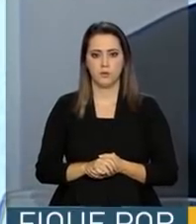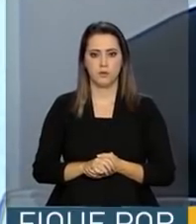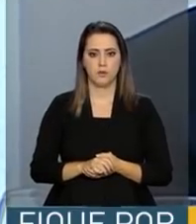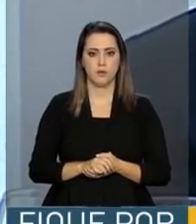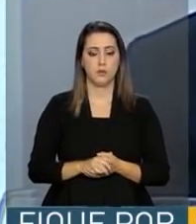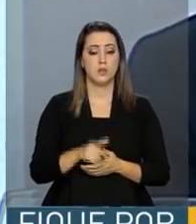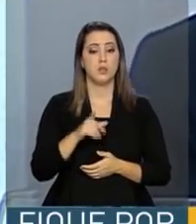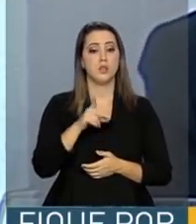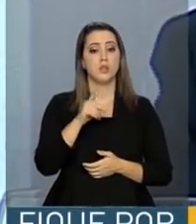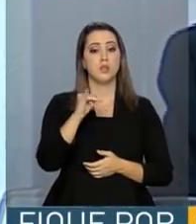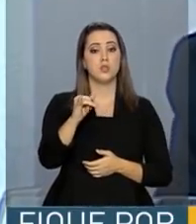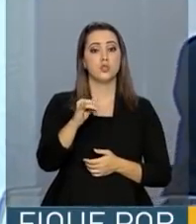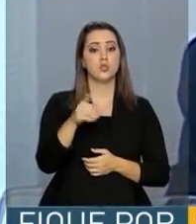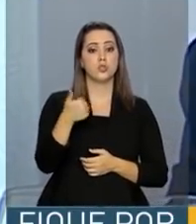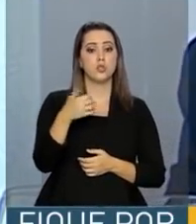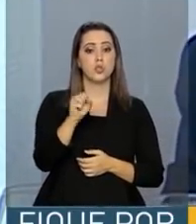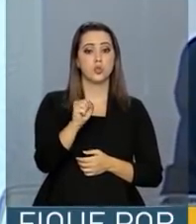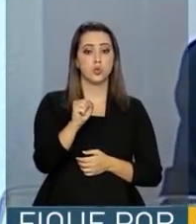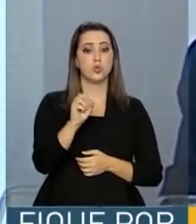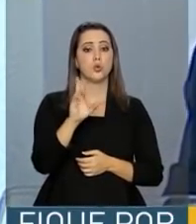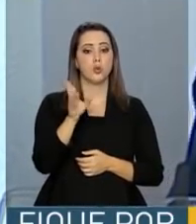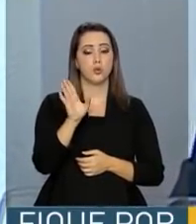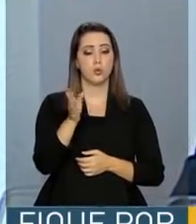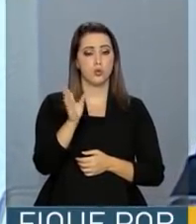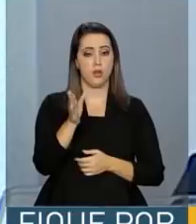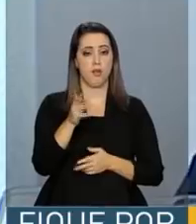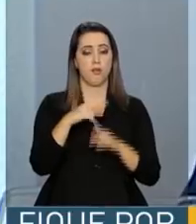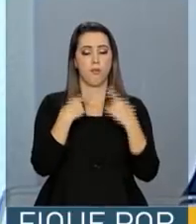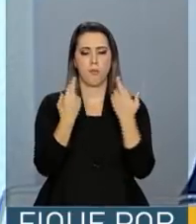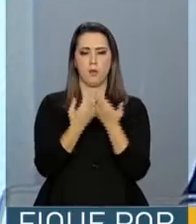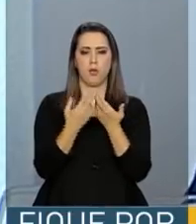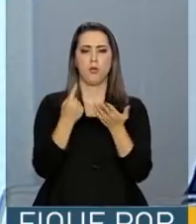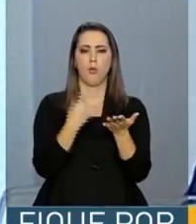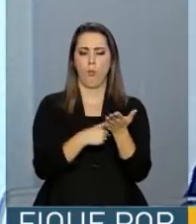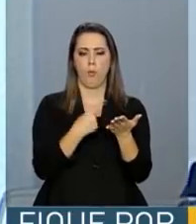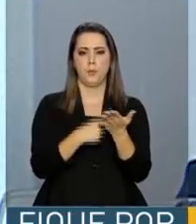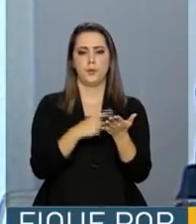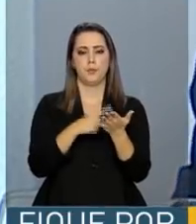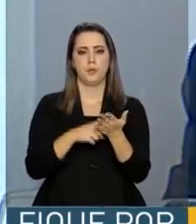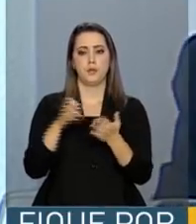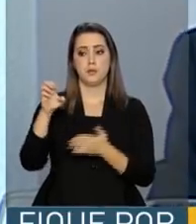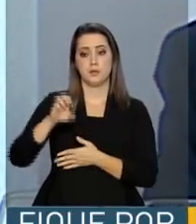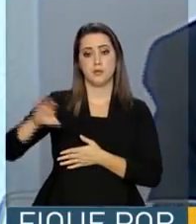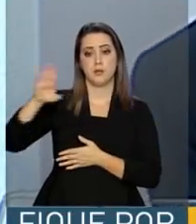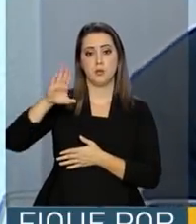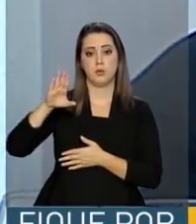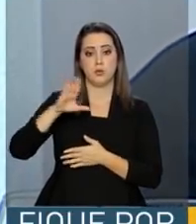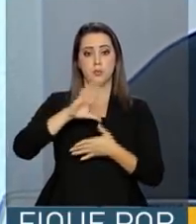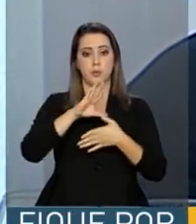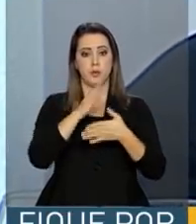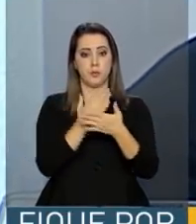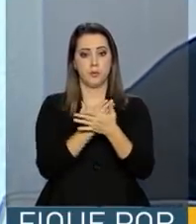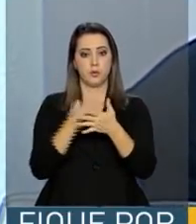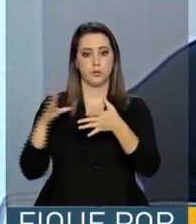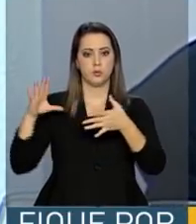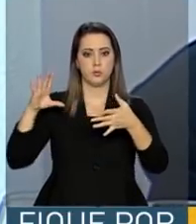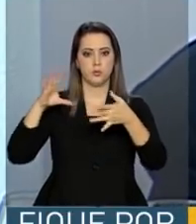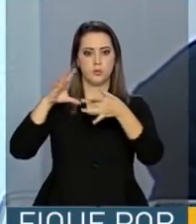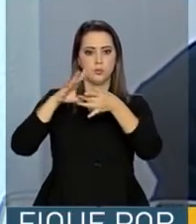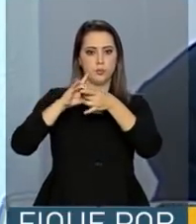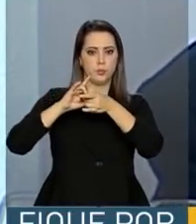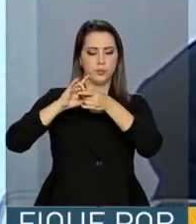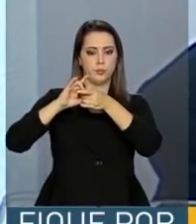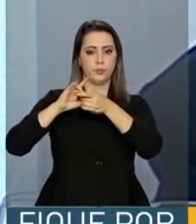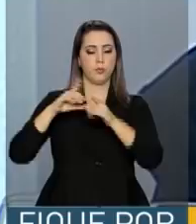18 reunião ministerial em bruxelas onde seguramente nós vamos fechar essa questão da união européia e outras aquela aquela